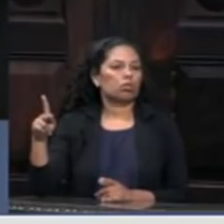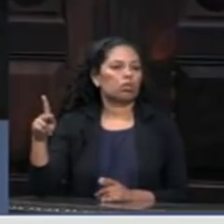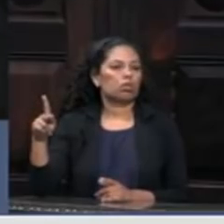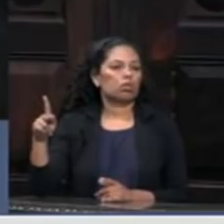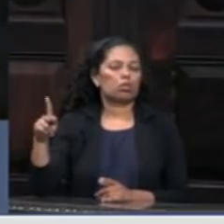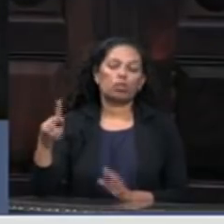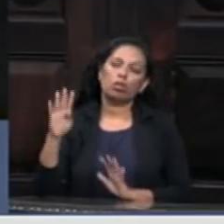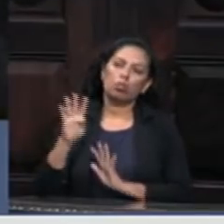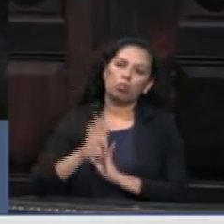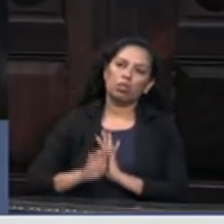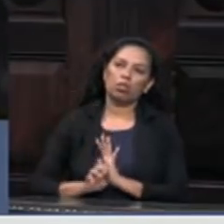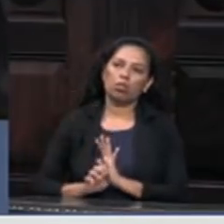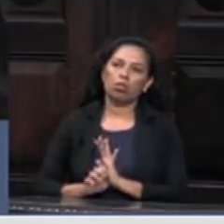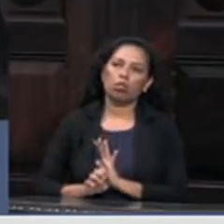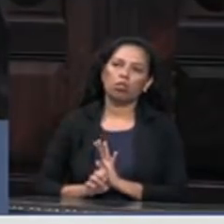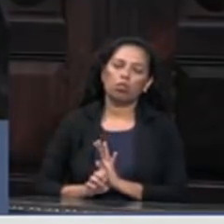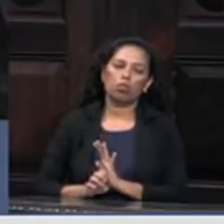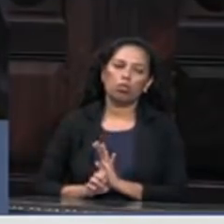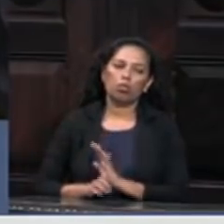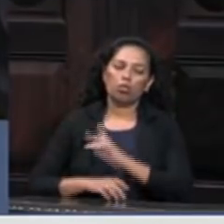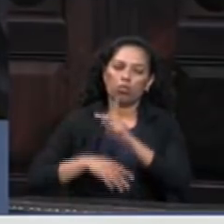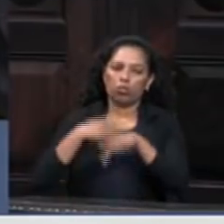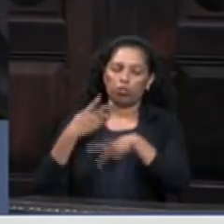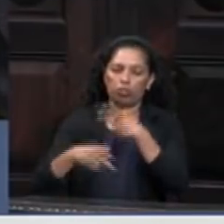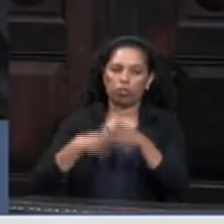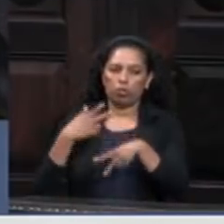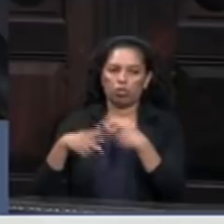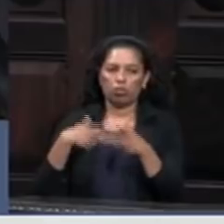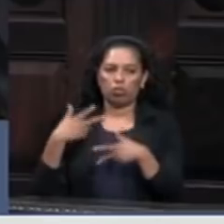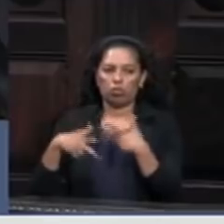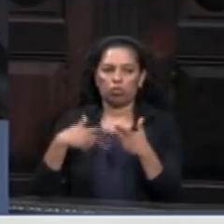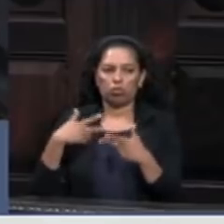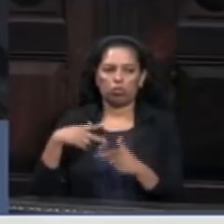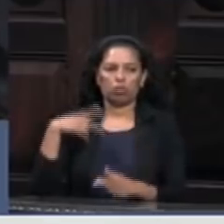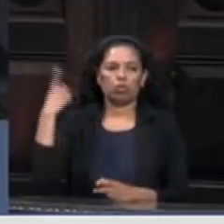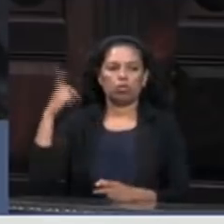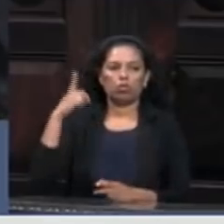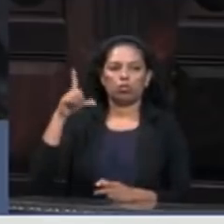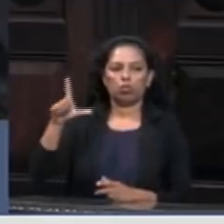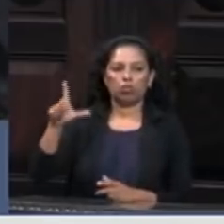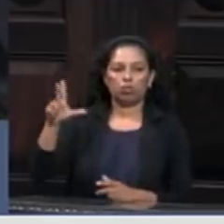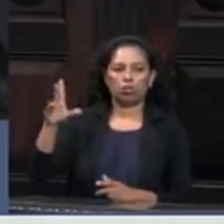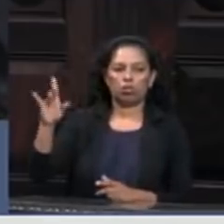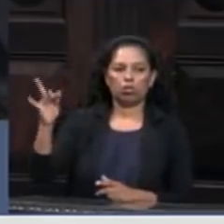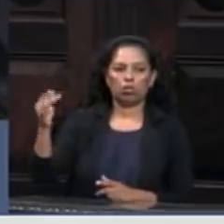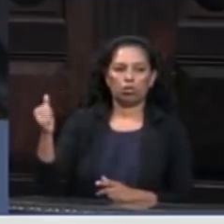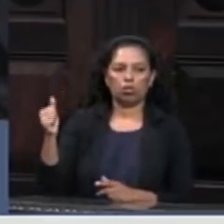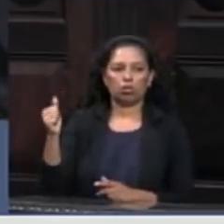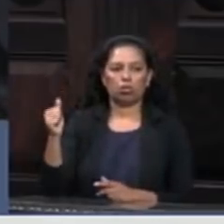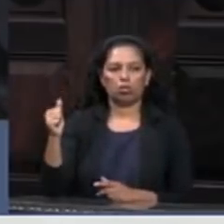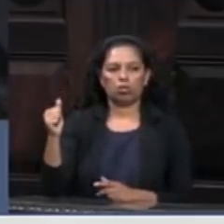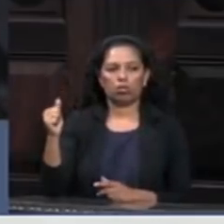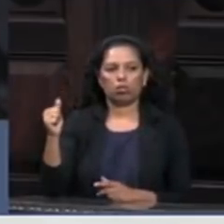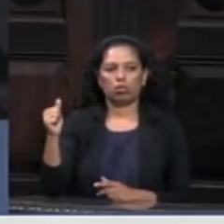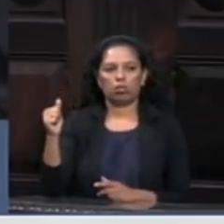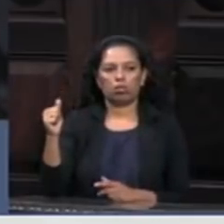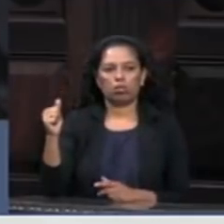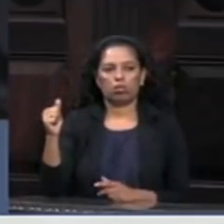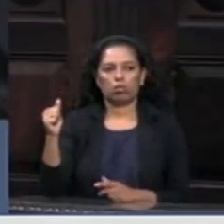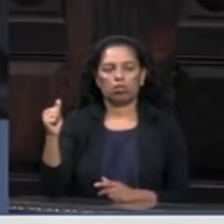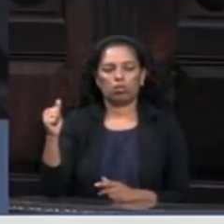E esta emenda prevê, deputada Lucinha, que seja